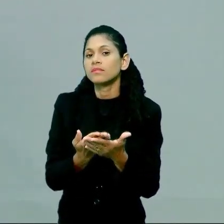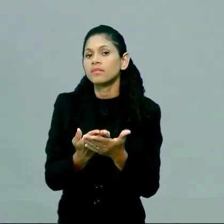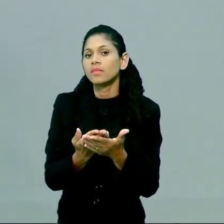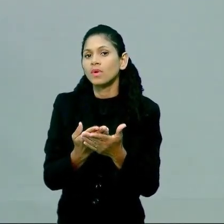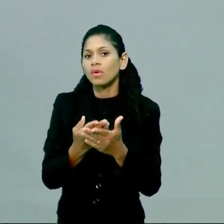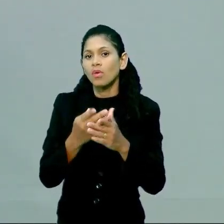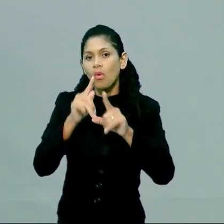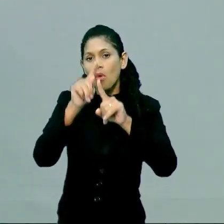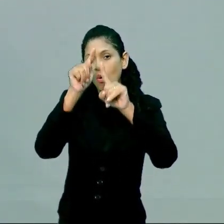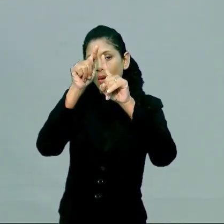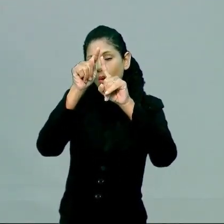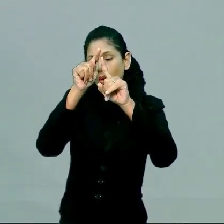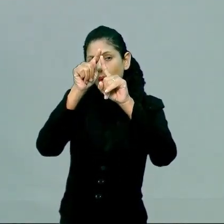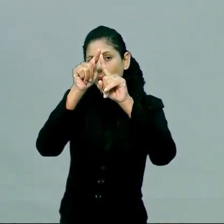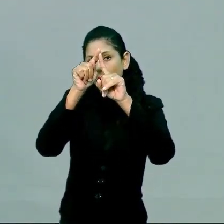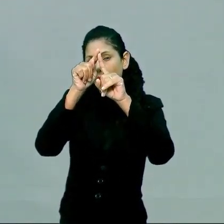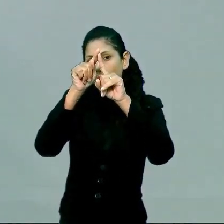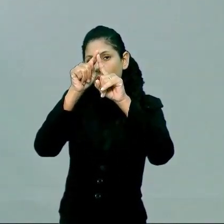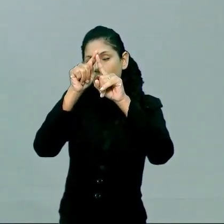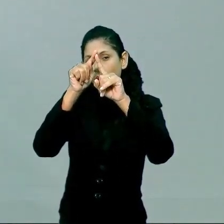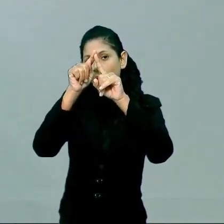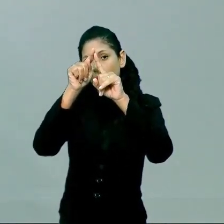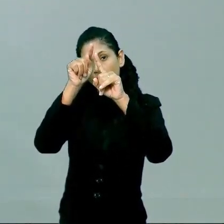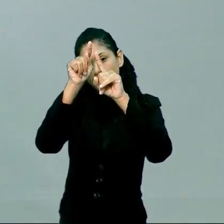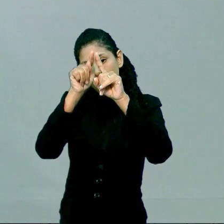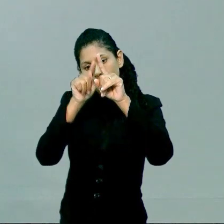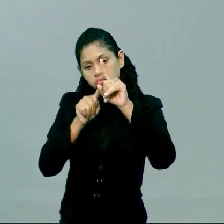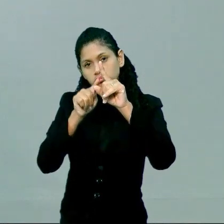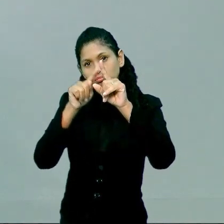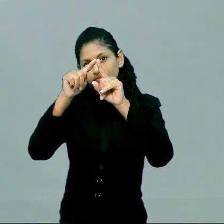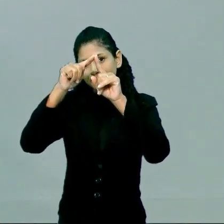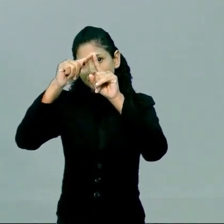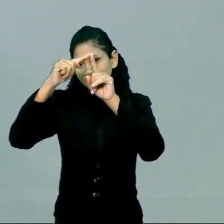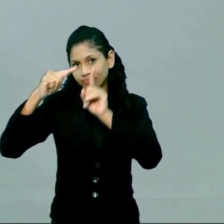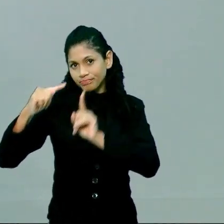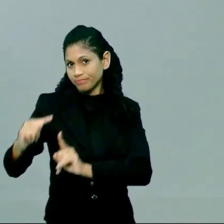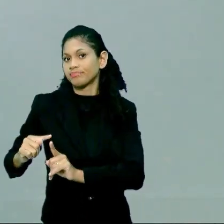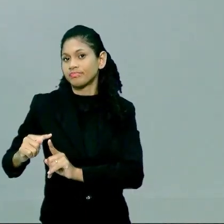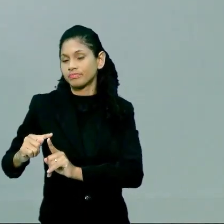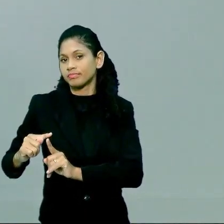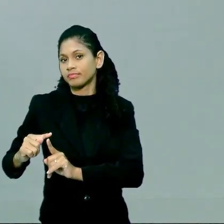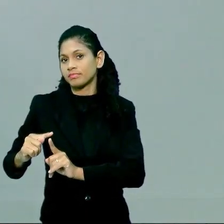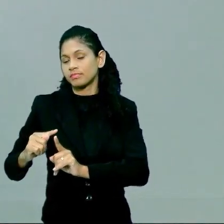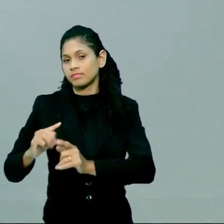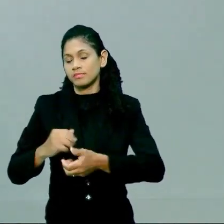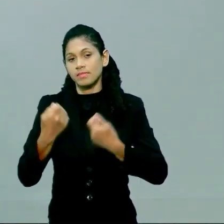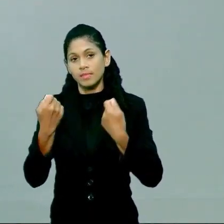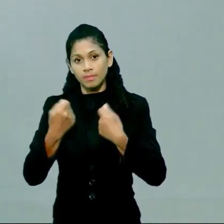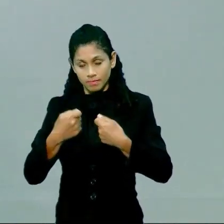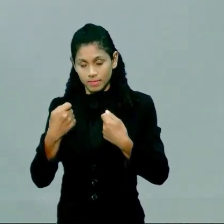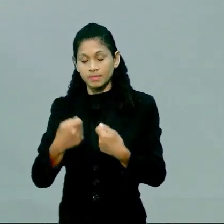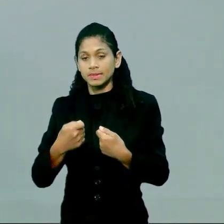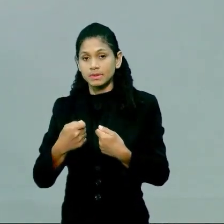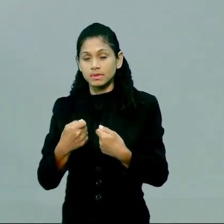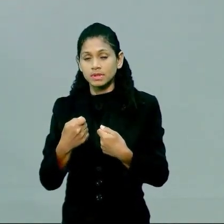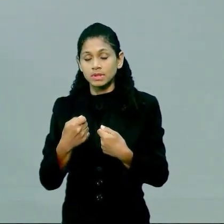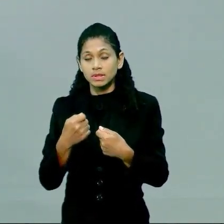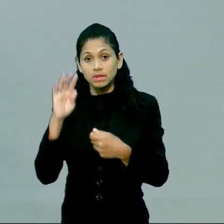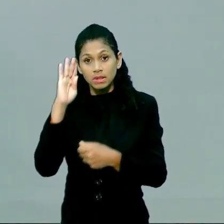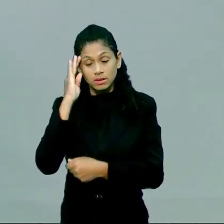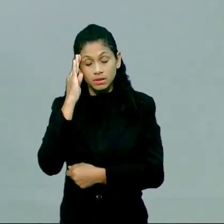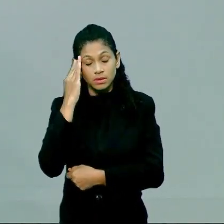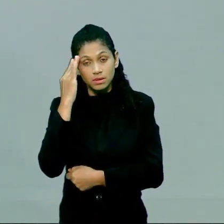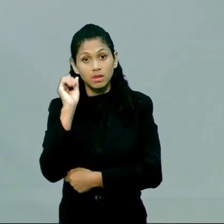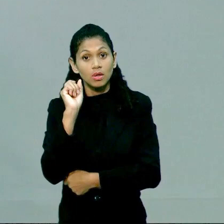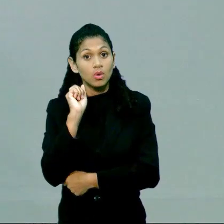algum triângulo, retângulo, a gente tem que lembrar logo triângulo, retângulo. A gente